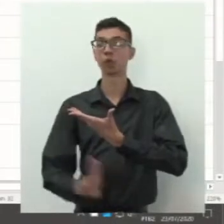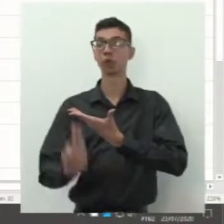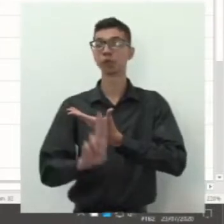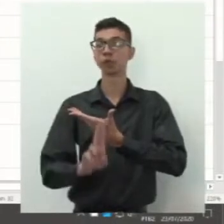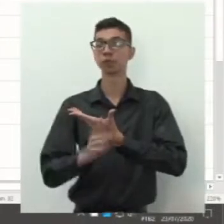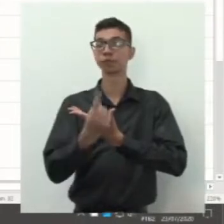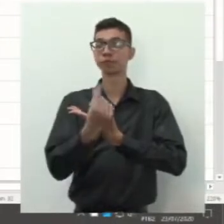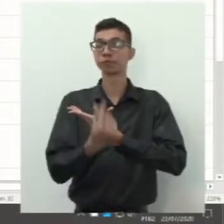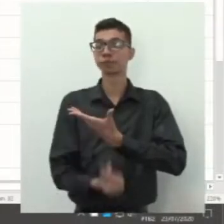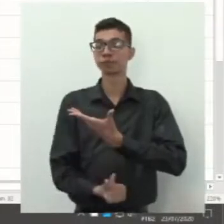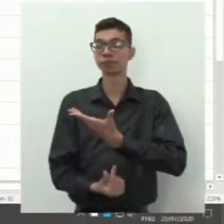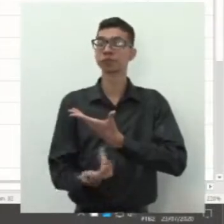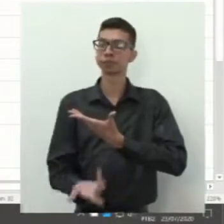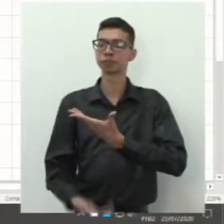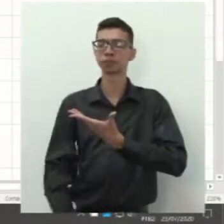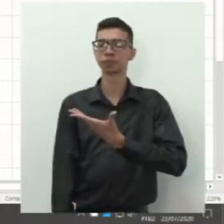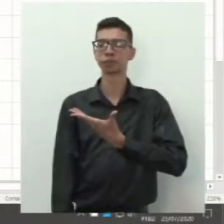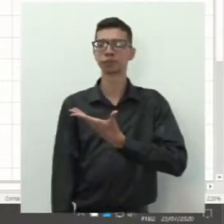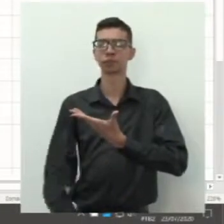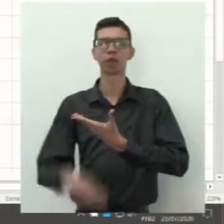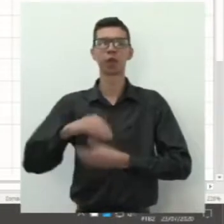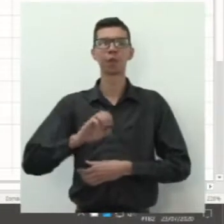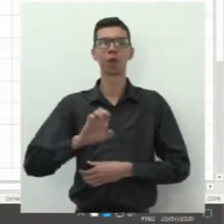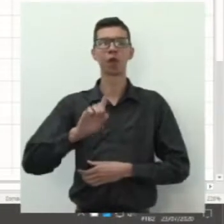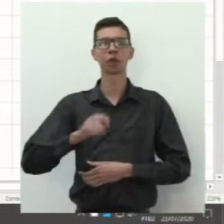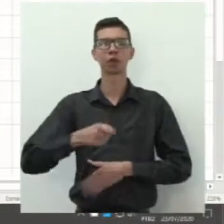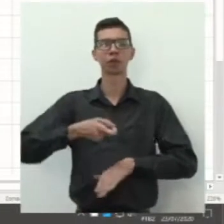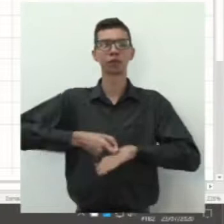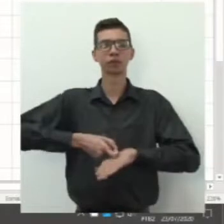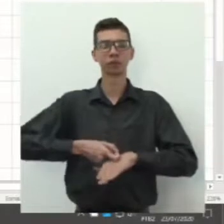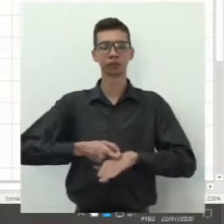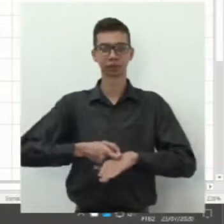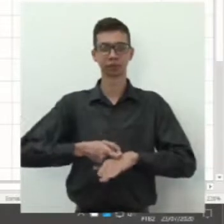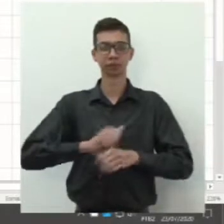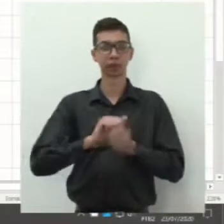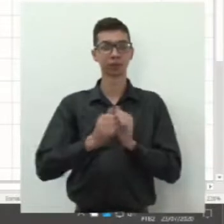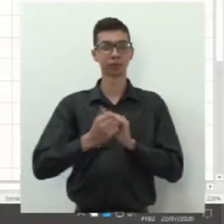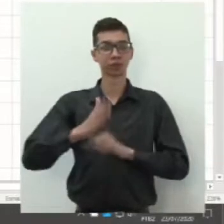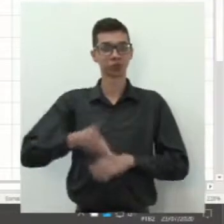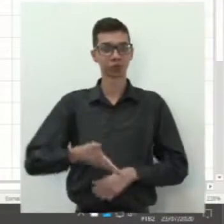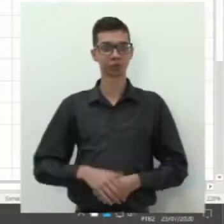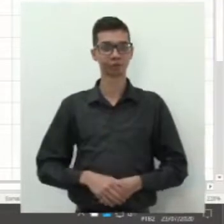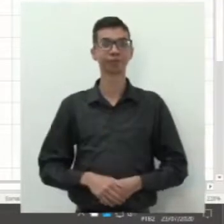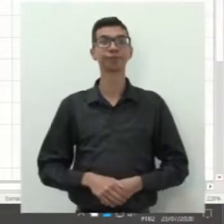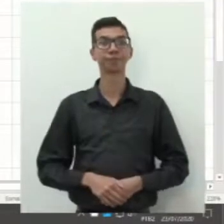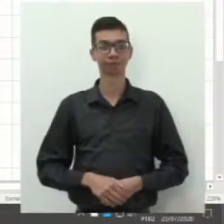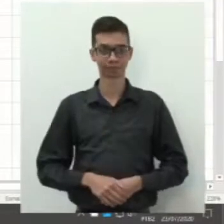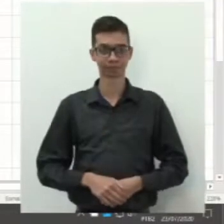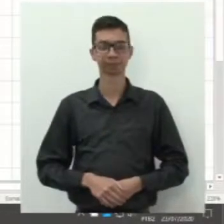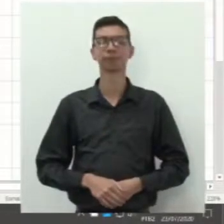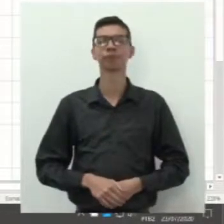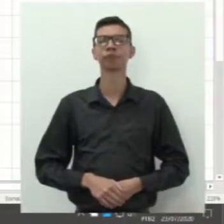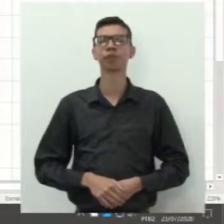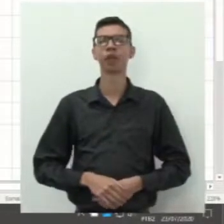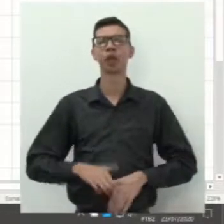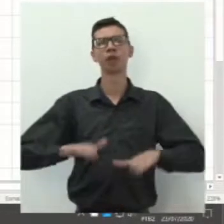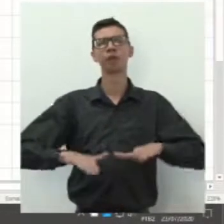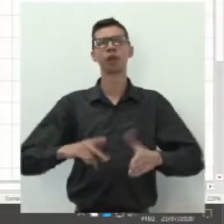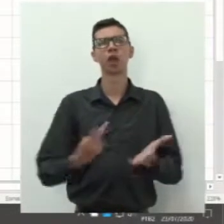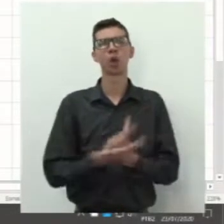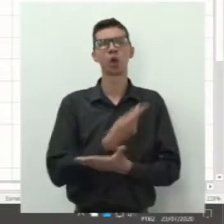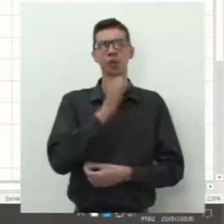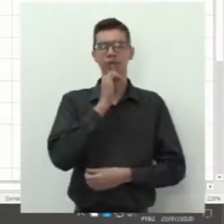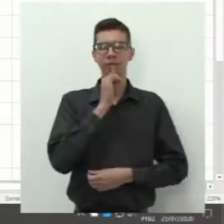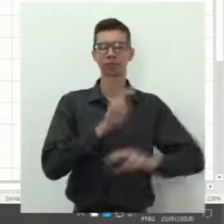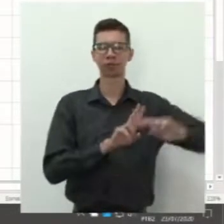dinheiro. Eu posso colocar aqui, ó, moeda. Ele já converte para mim. Ó, gente, às vezes acontece isso aqui, se o número for muito grande e